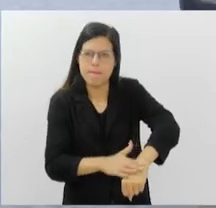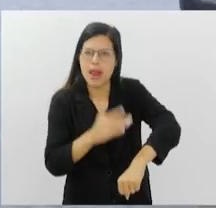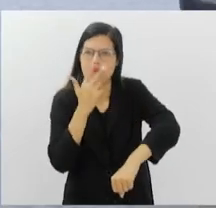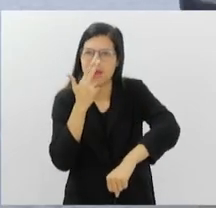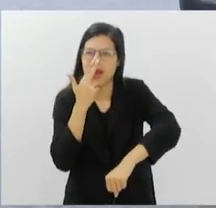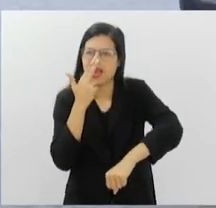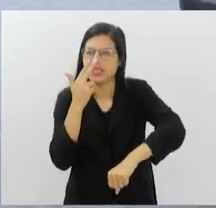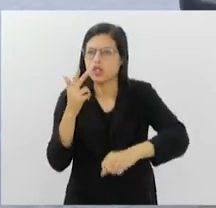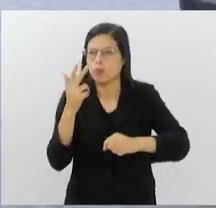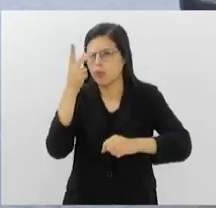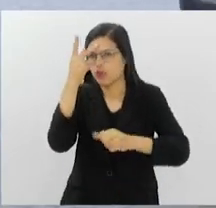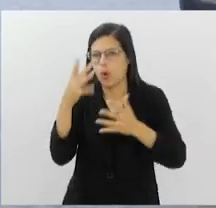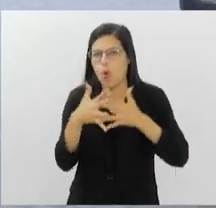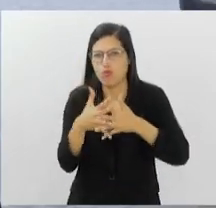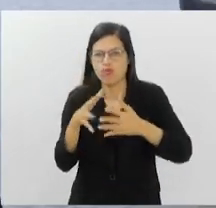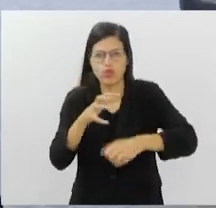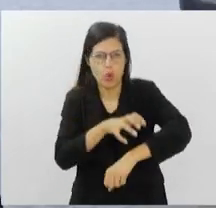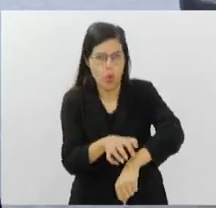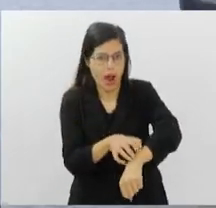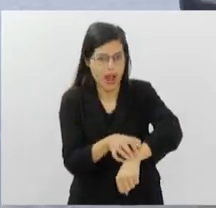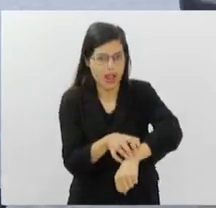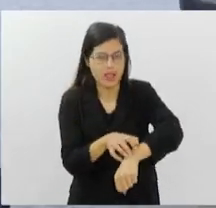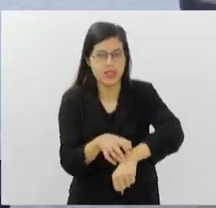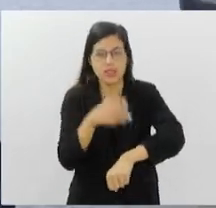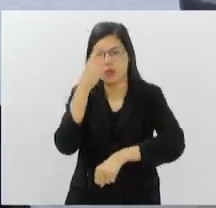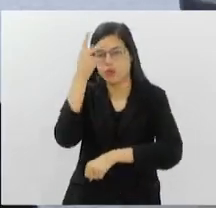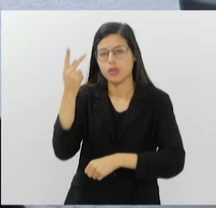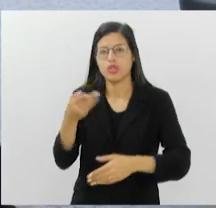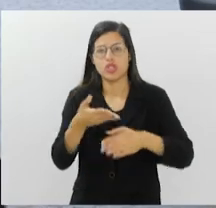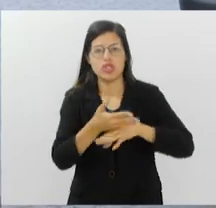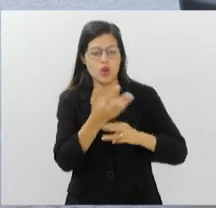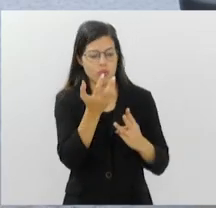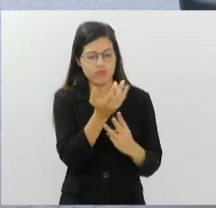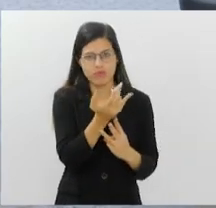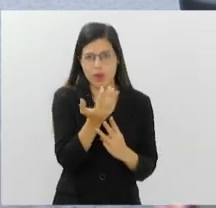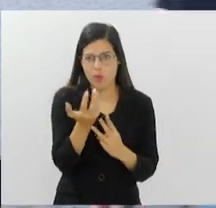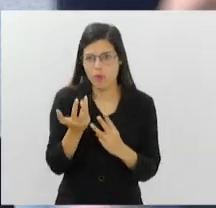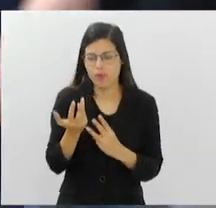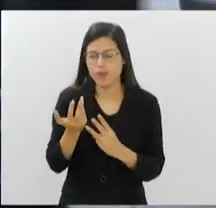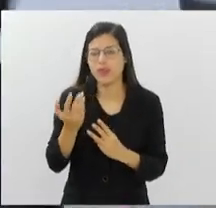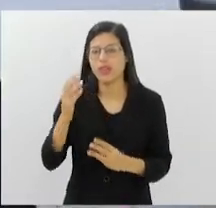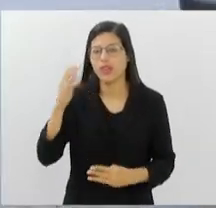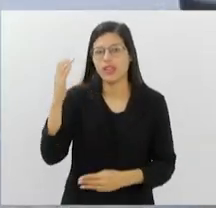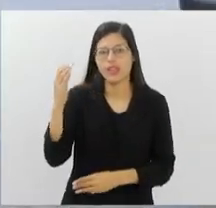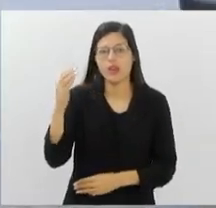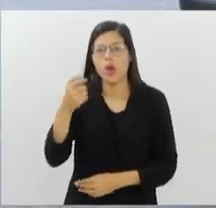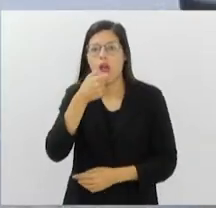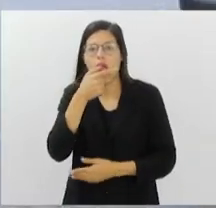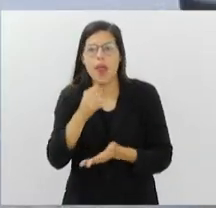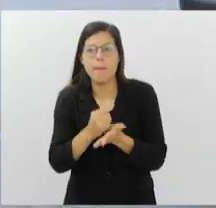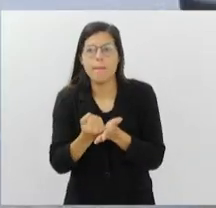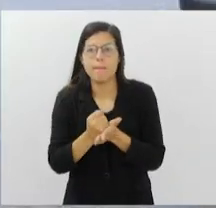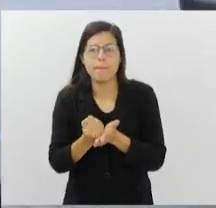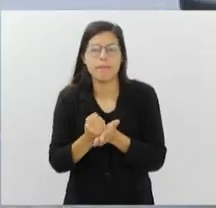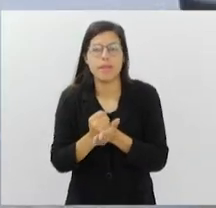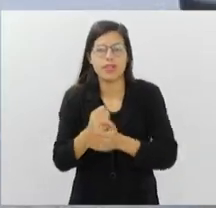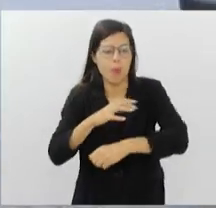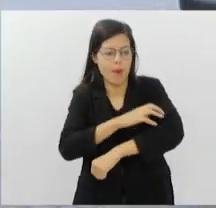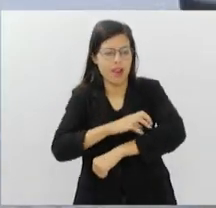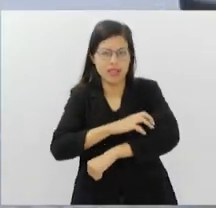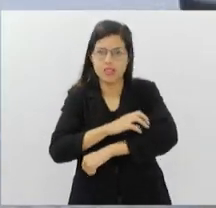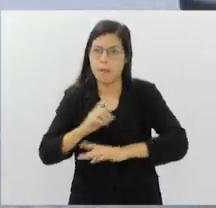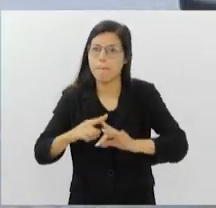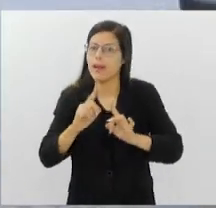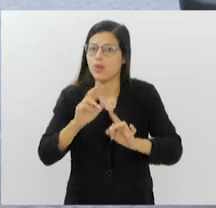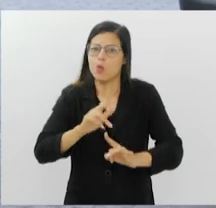no setor de DST da UF, lá no Valonguinho, em Niterói, tomando remédio para alergia e é uma roseola sifilítica. E,